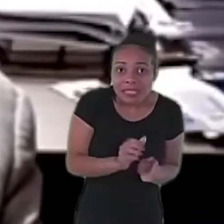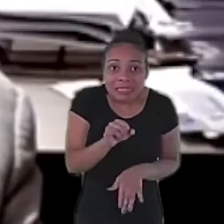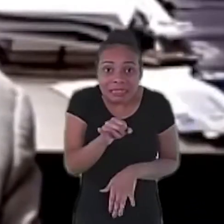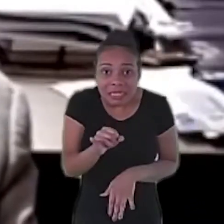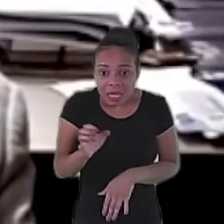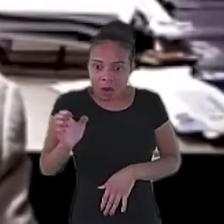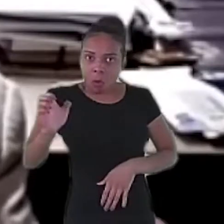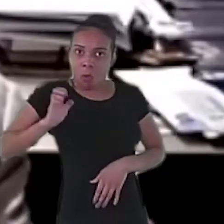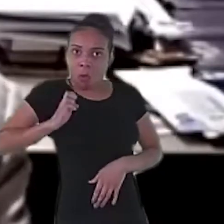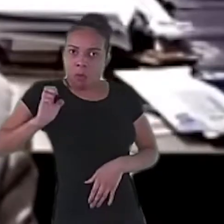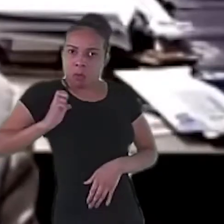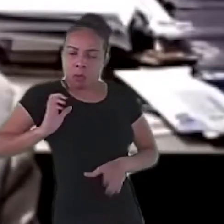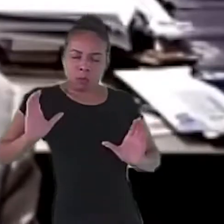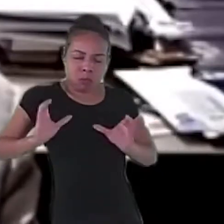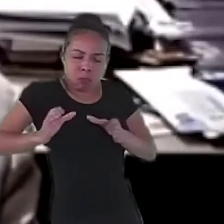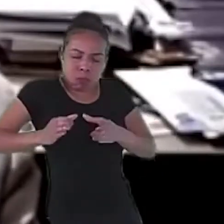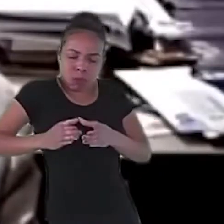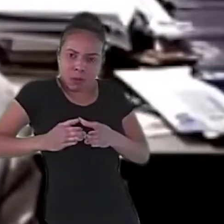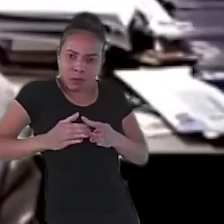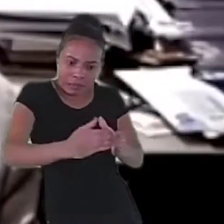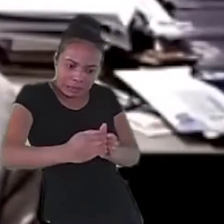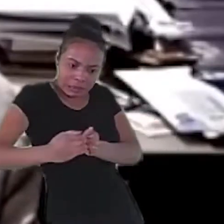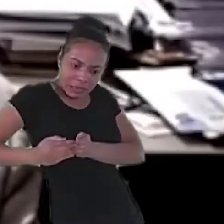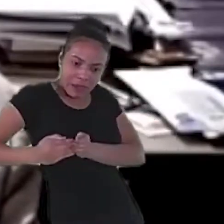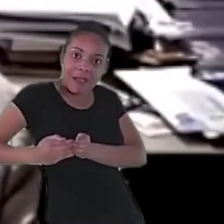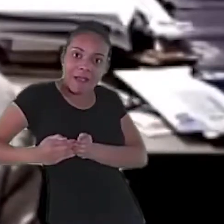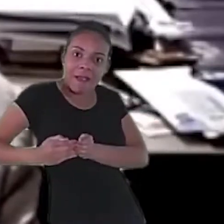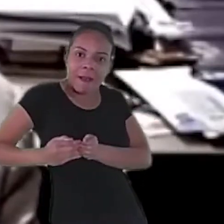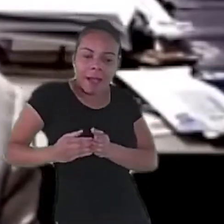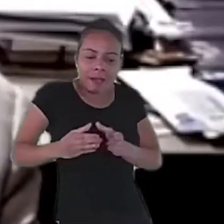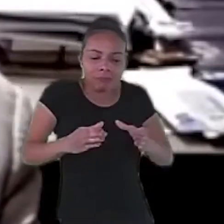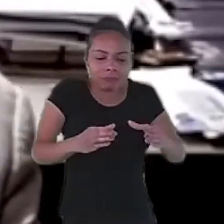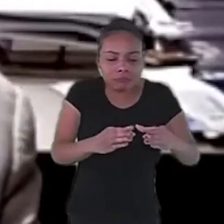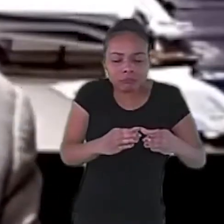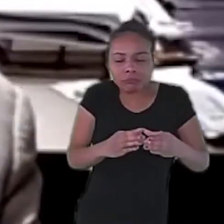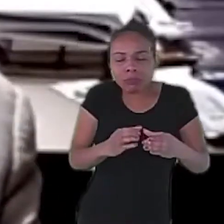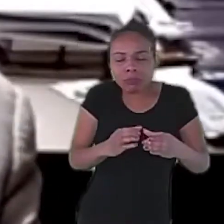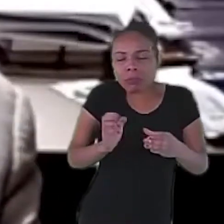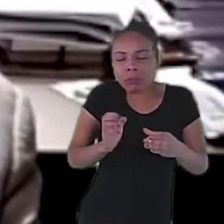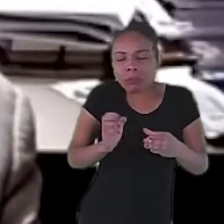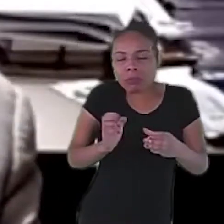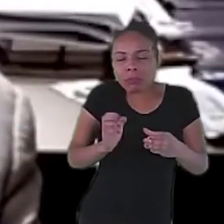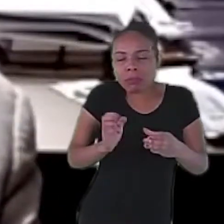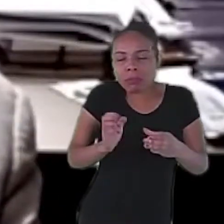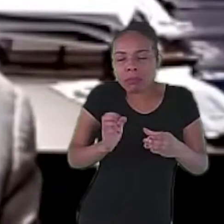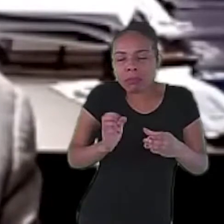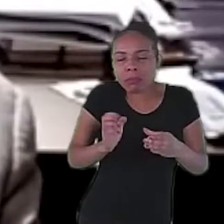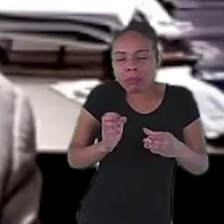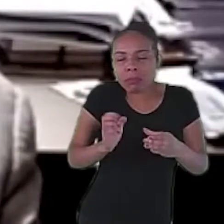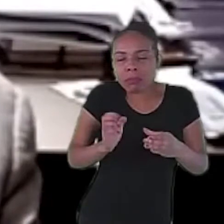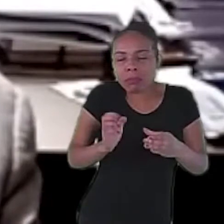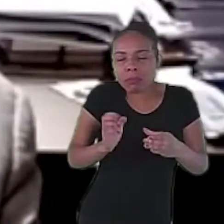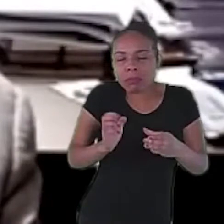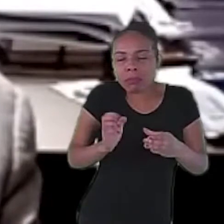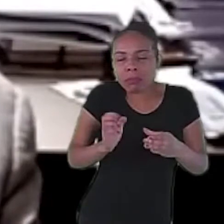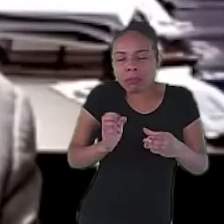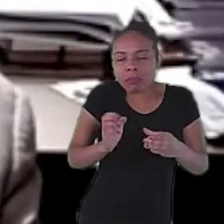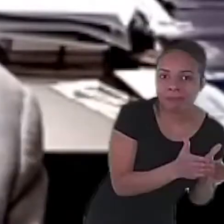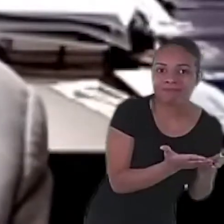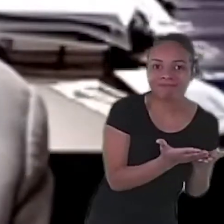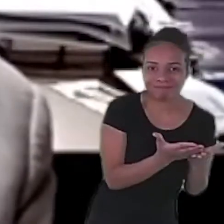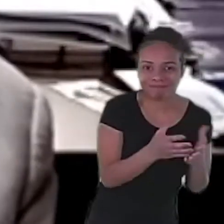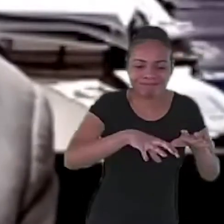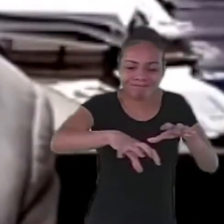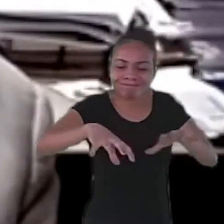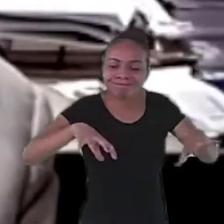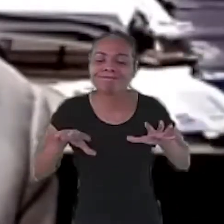cidade. A segmentação é territorial, é social, é de acesso a recursos. Será